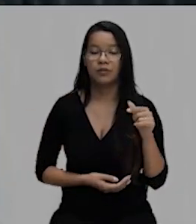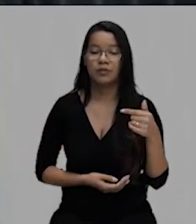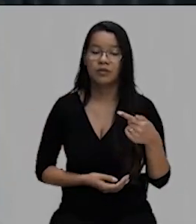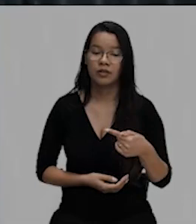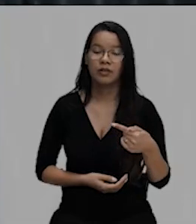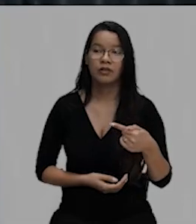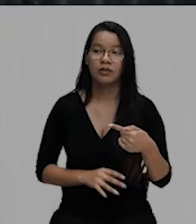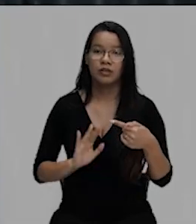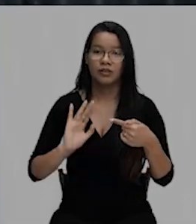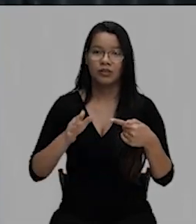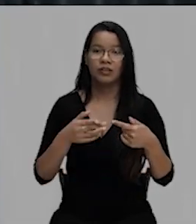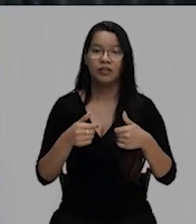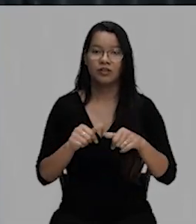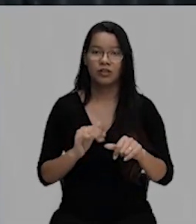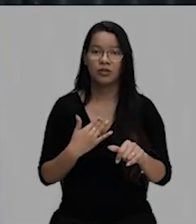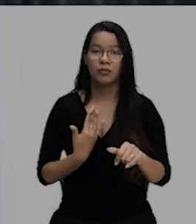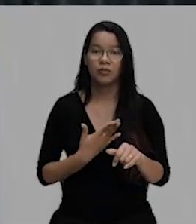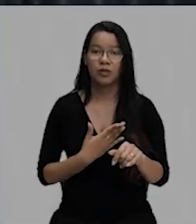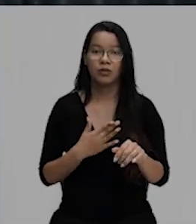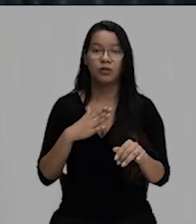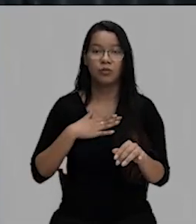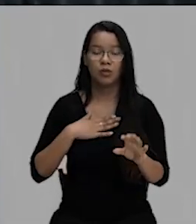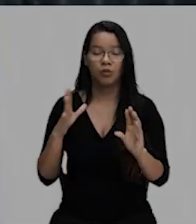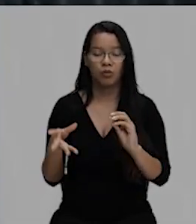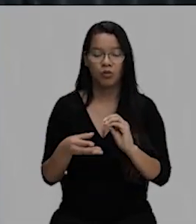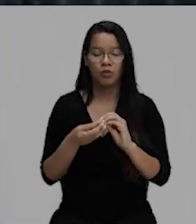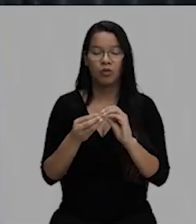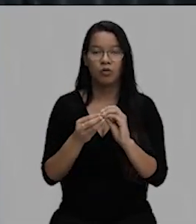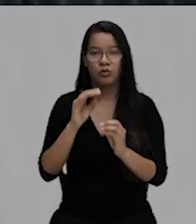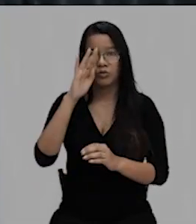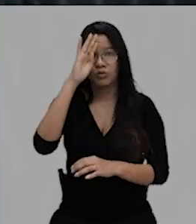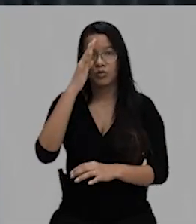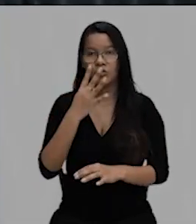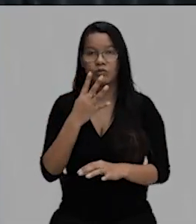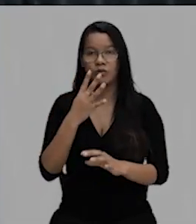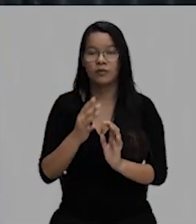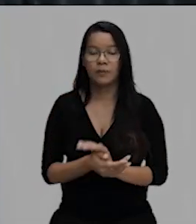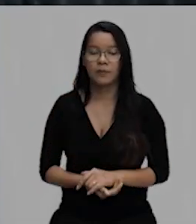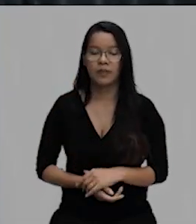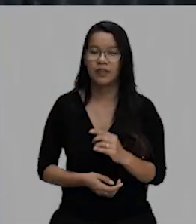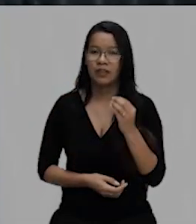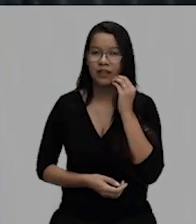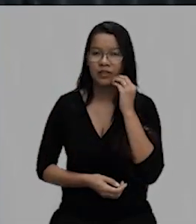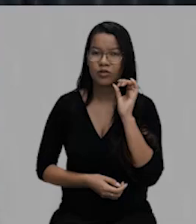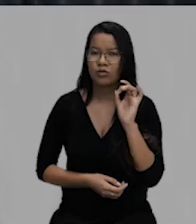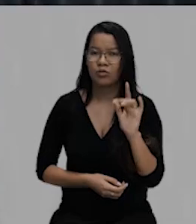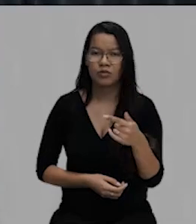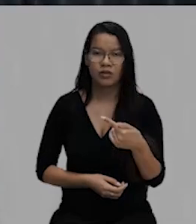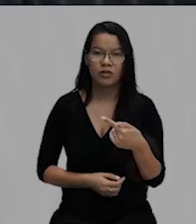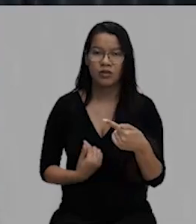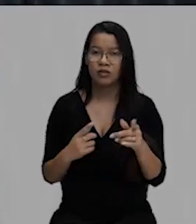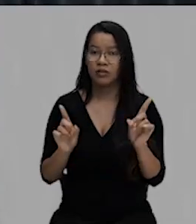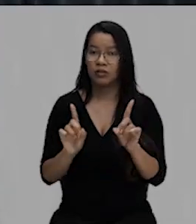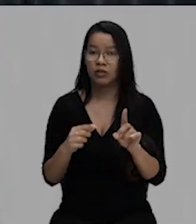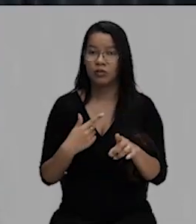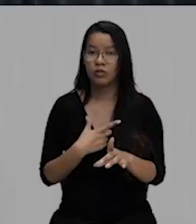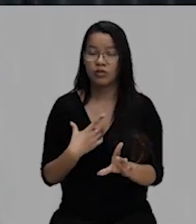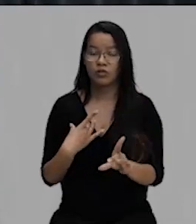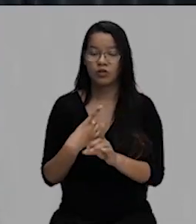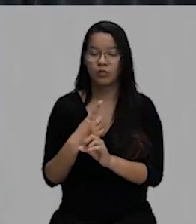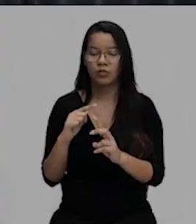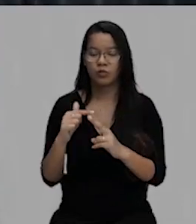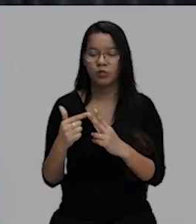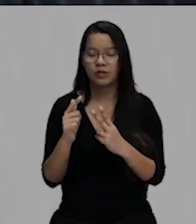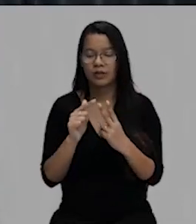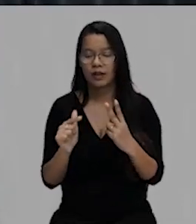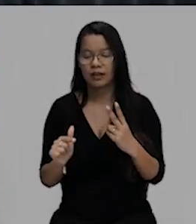aqui já está no meu conjunto de solução. Eu vou testar só para o 7? Não, nós encontramos duas raízes, não foi? Então, eu tenho que